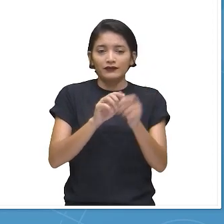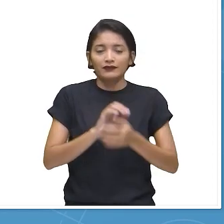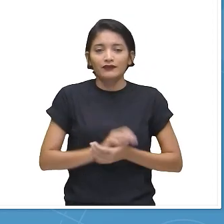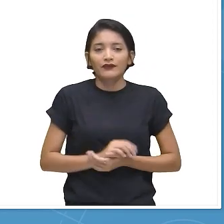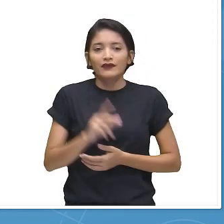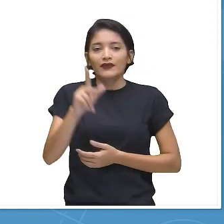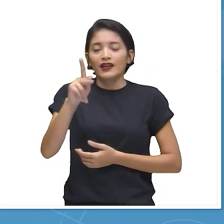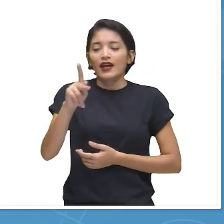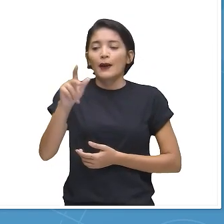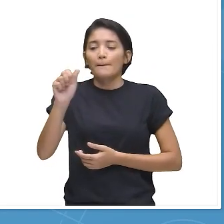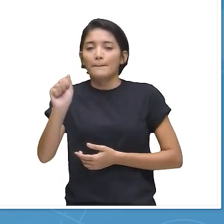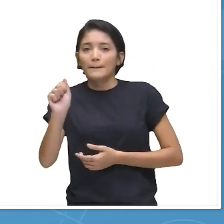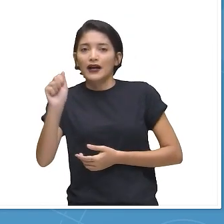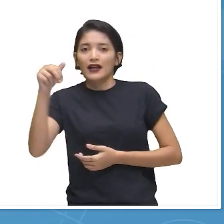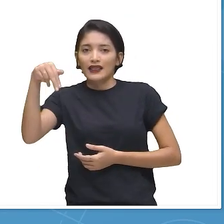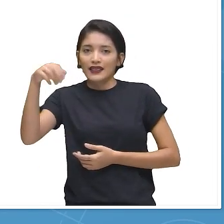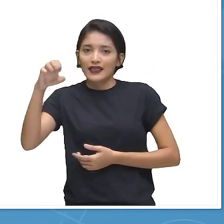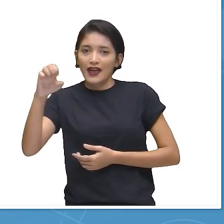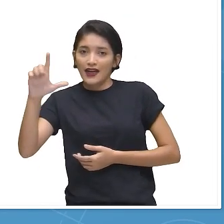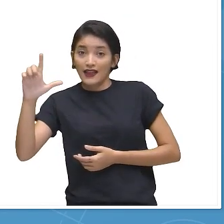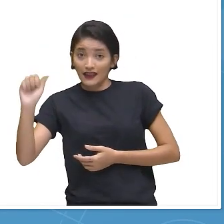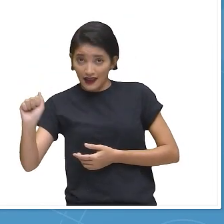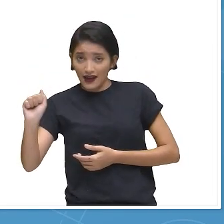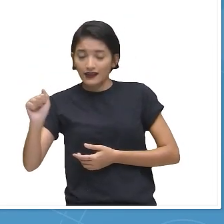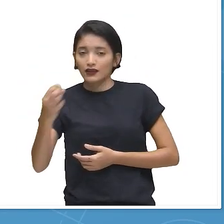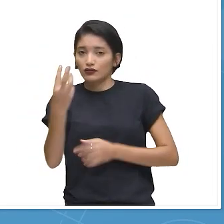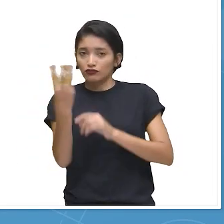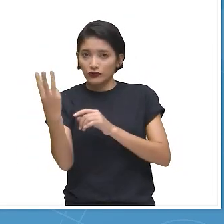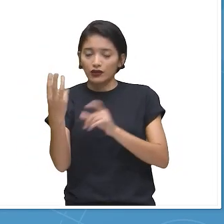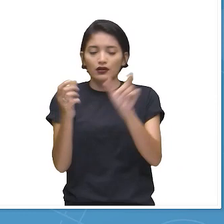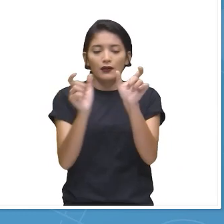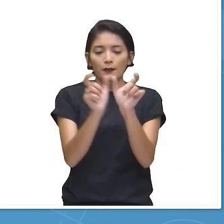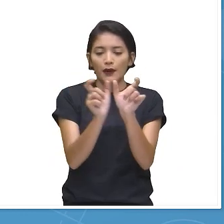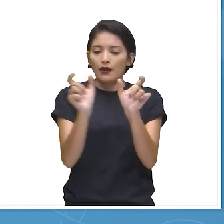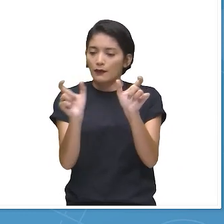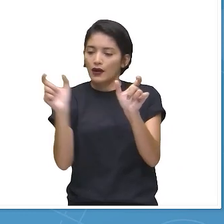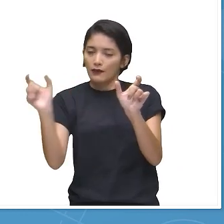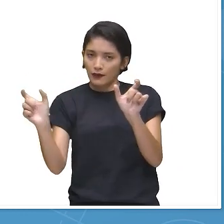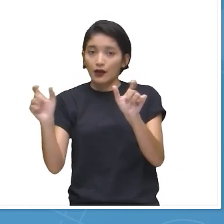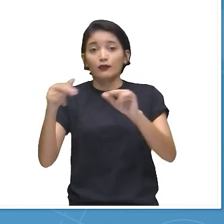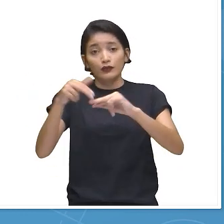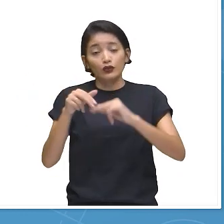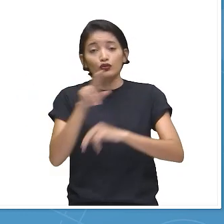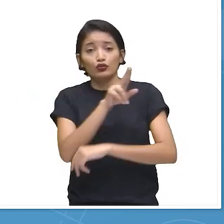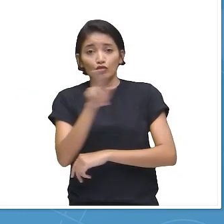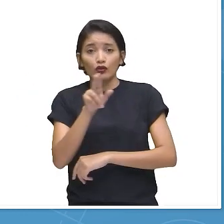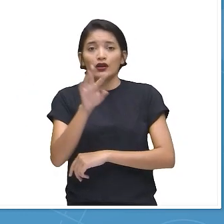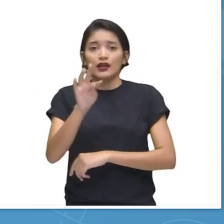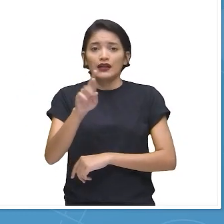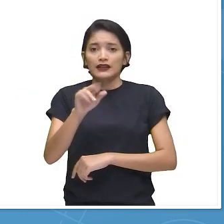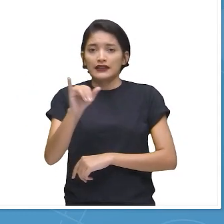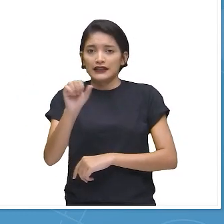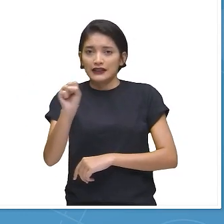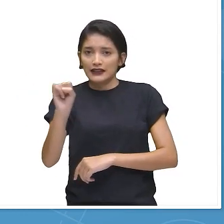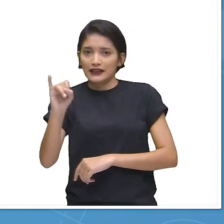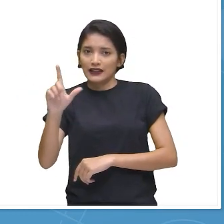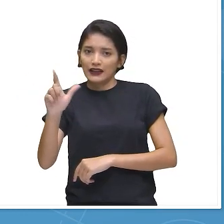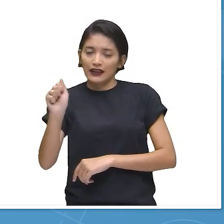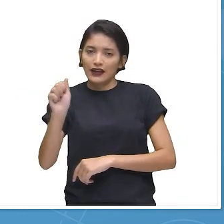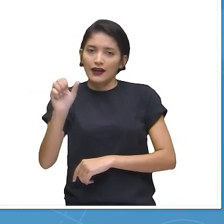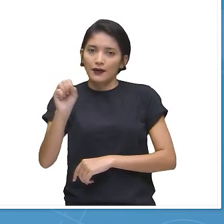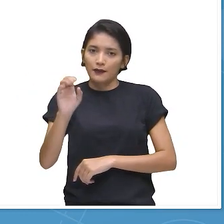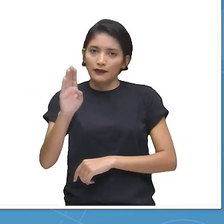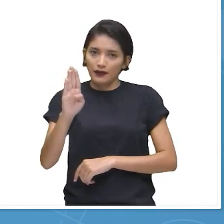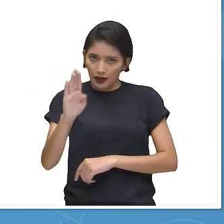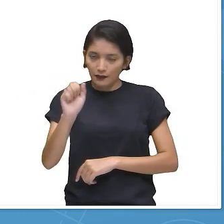aqui, panela, ok? Então, 3 sílabas, por isso, trissílaba. E eu tenho palavras